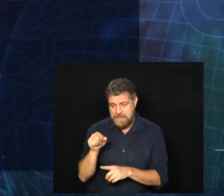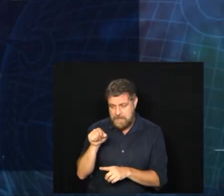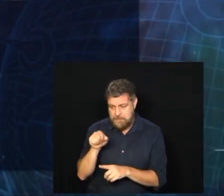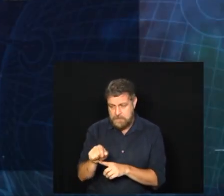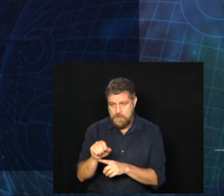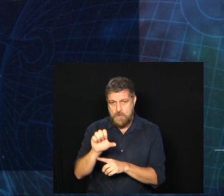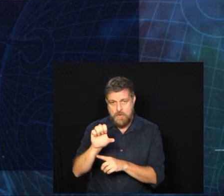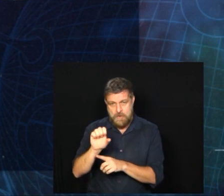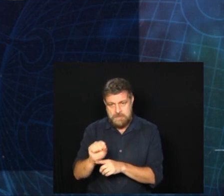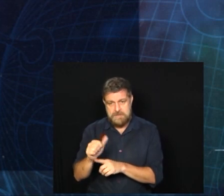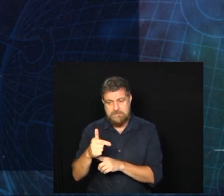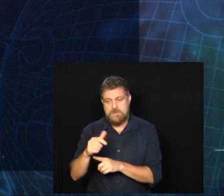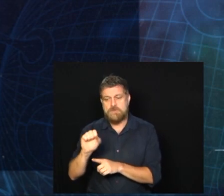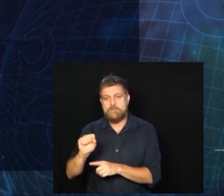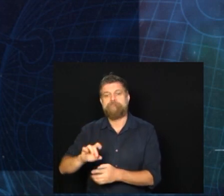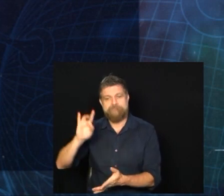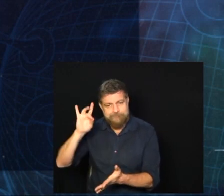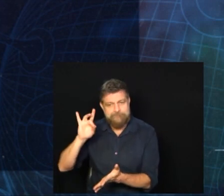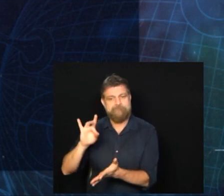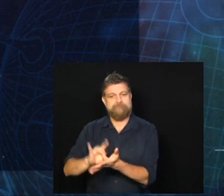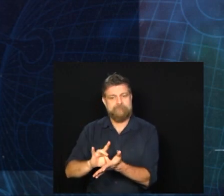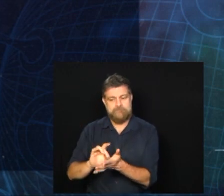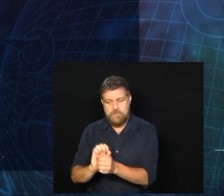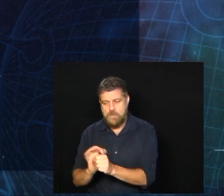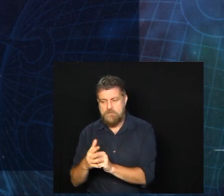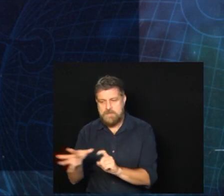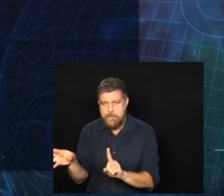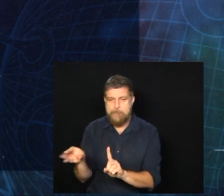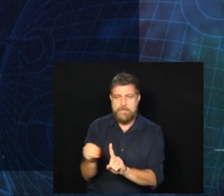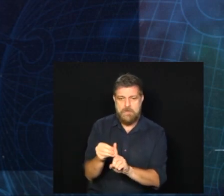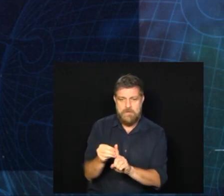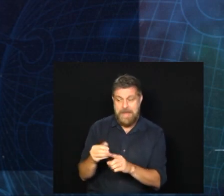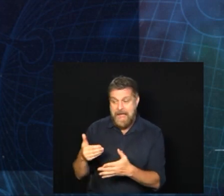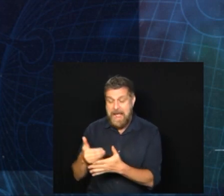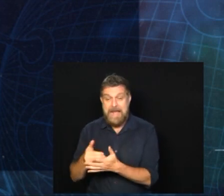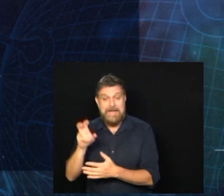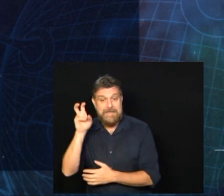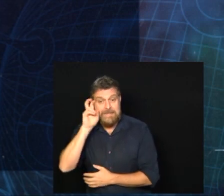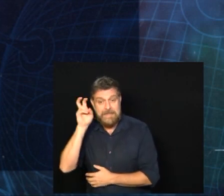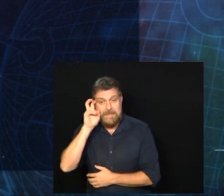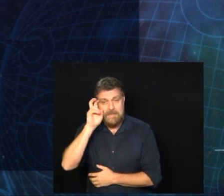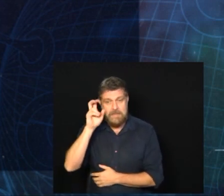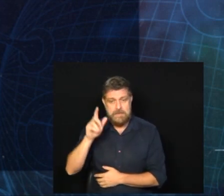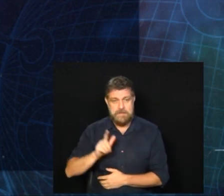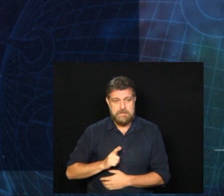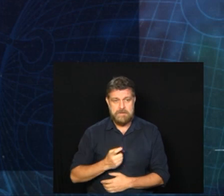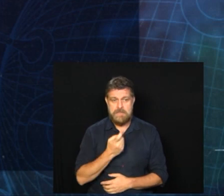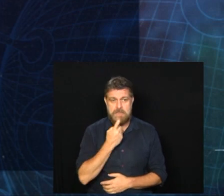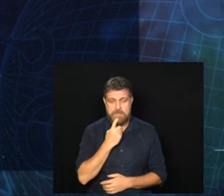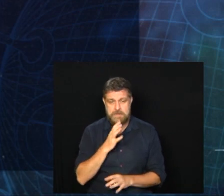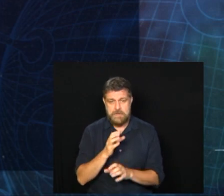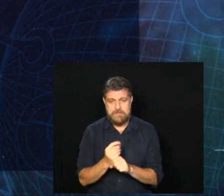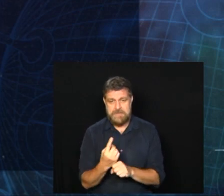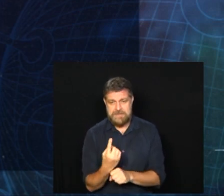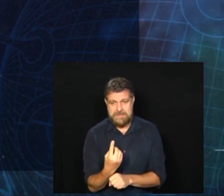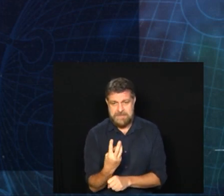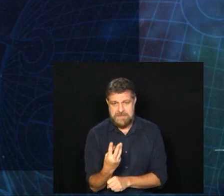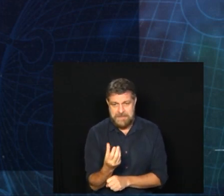373.828 casos confirmados da Covid-19 e até esta quinta-feira, Campinas tinha